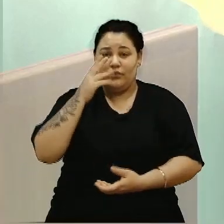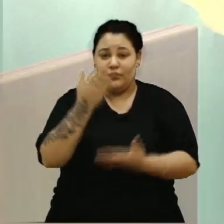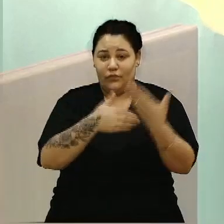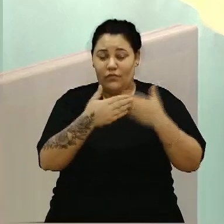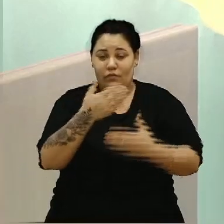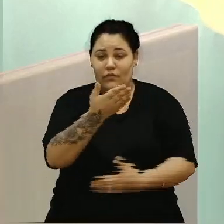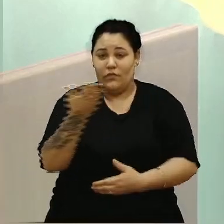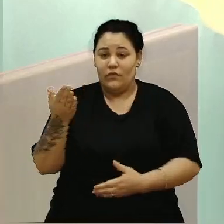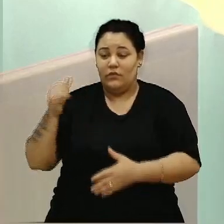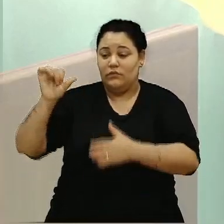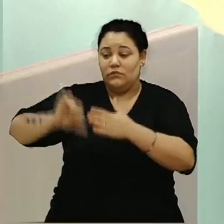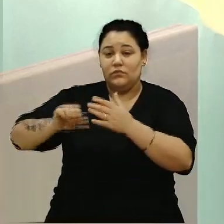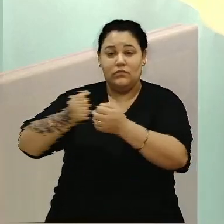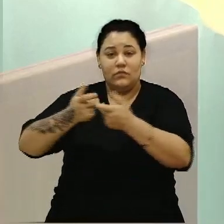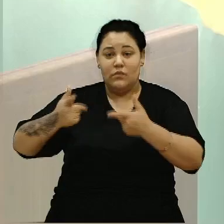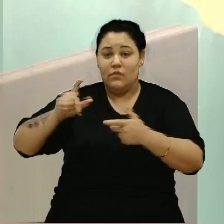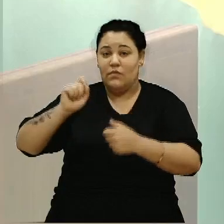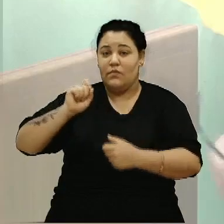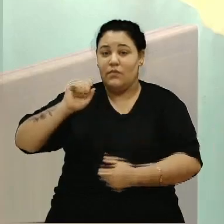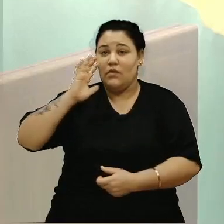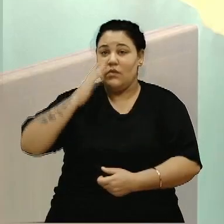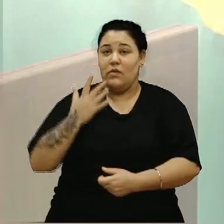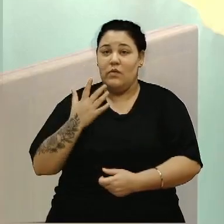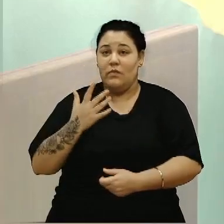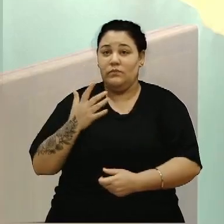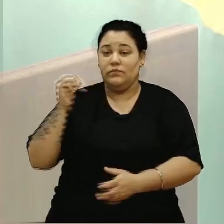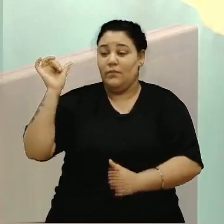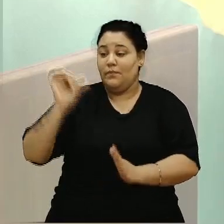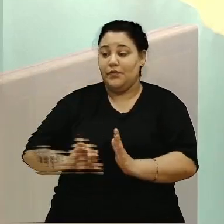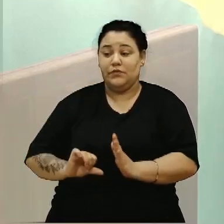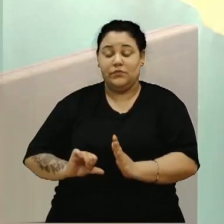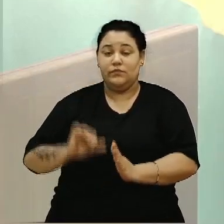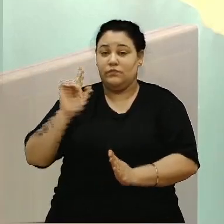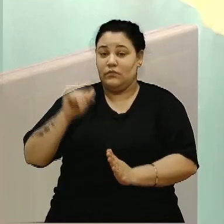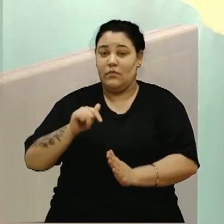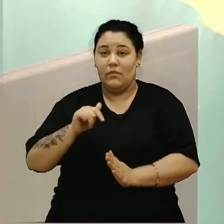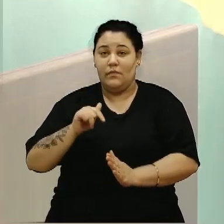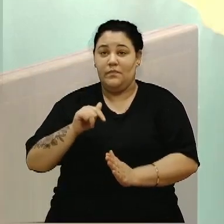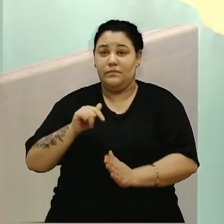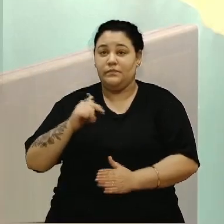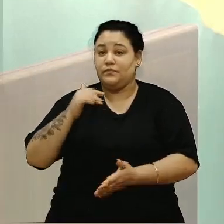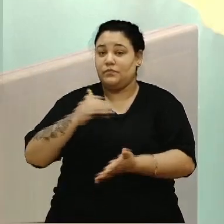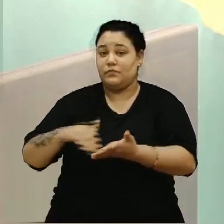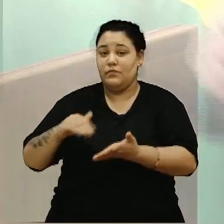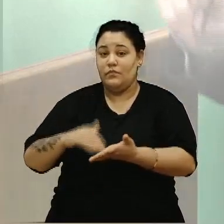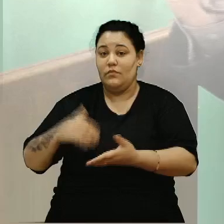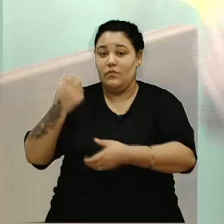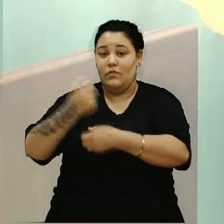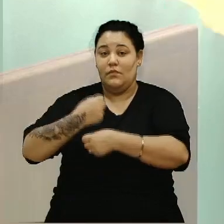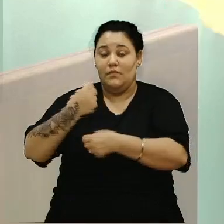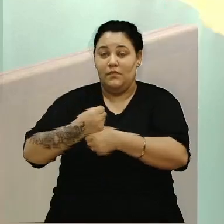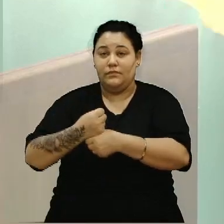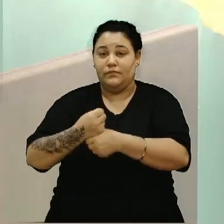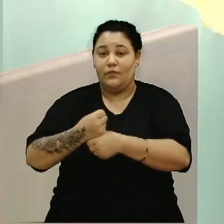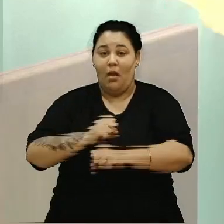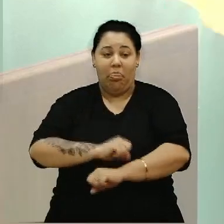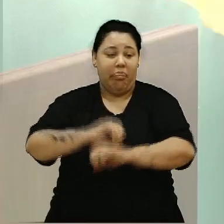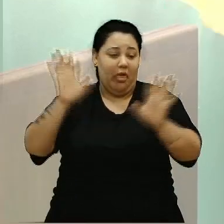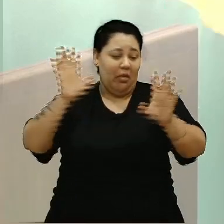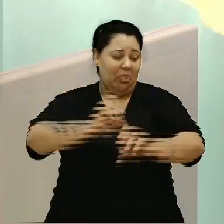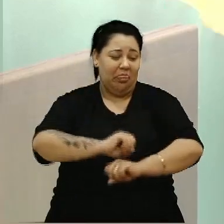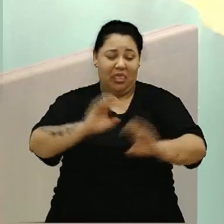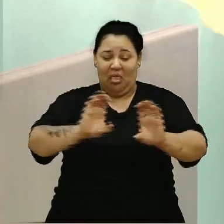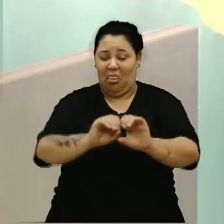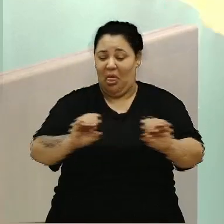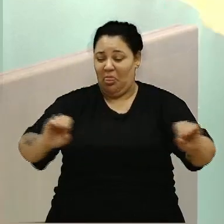quem passou foi o prefeito Adiló como secretário de obras. 2013, 2014. Estourou tudo que tinha de população